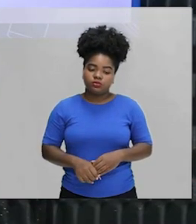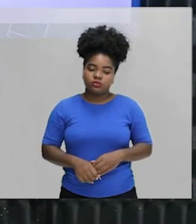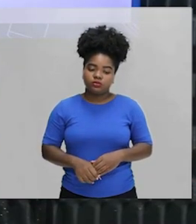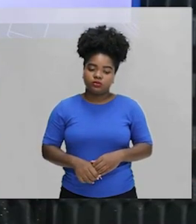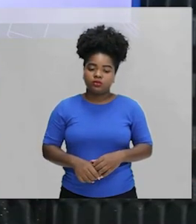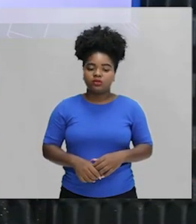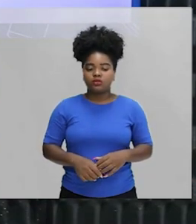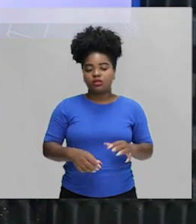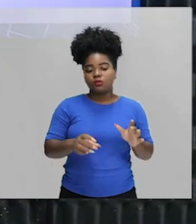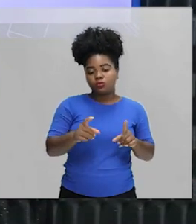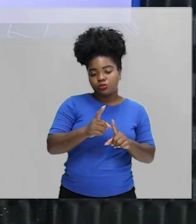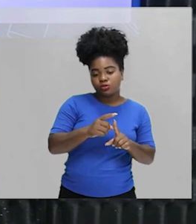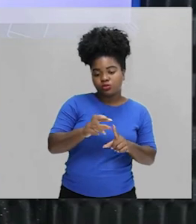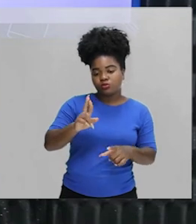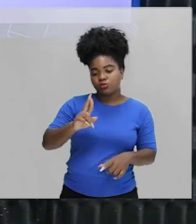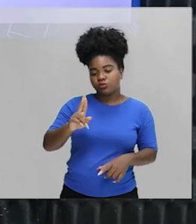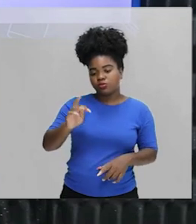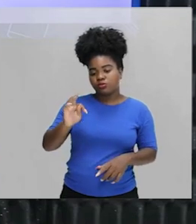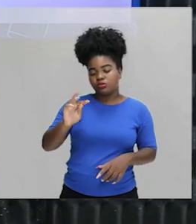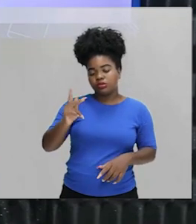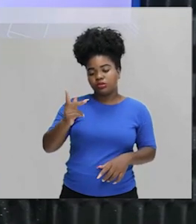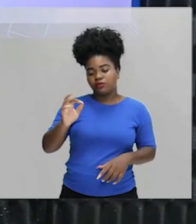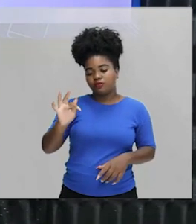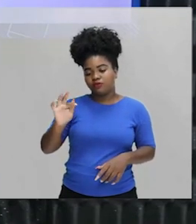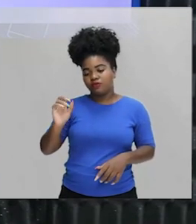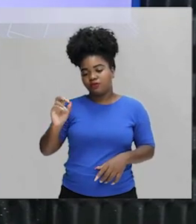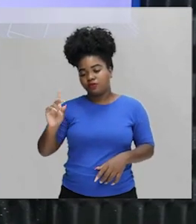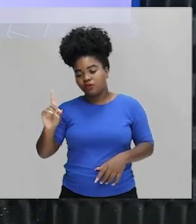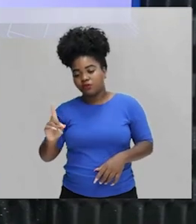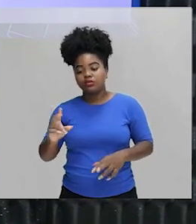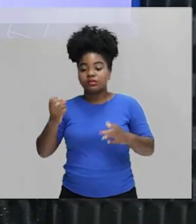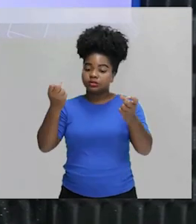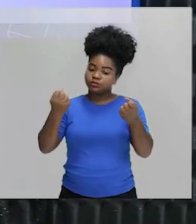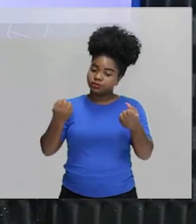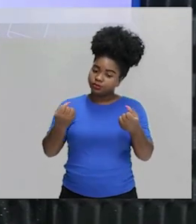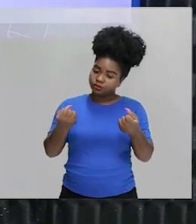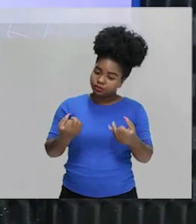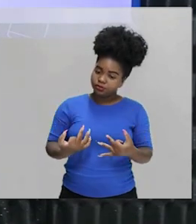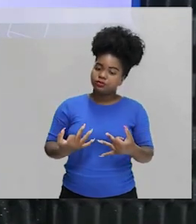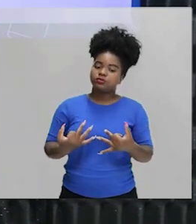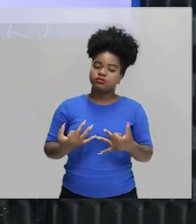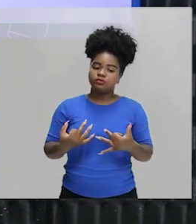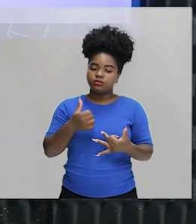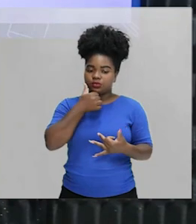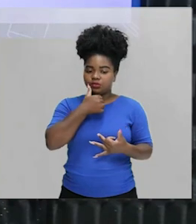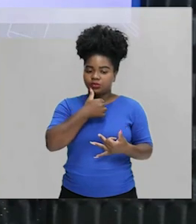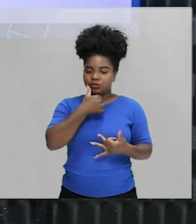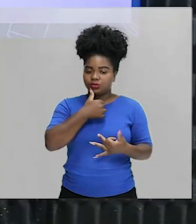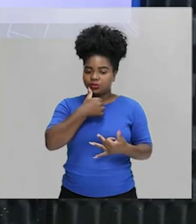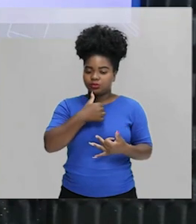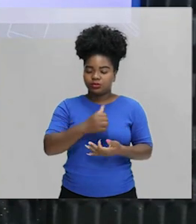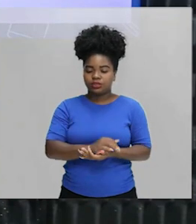VF explica certo os espectros de emissão discreto